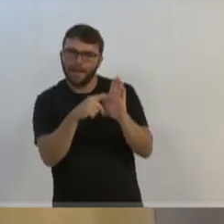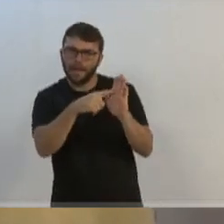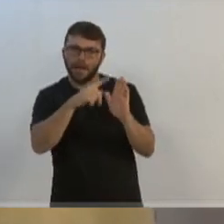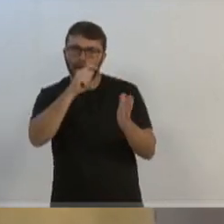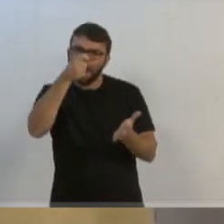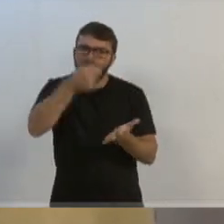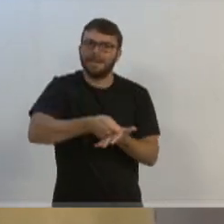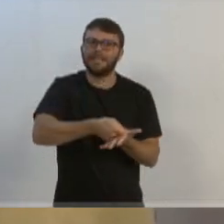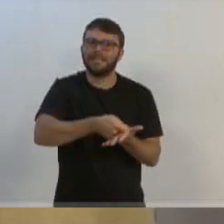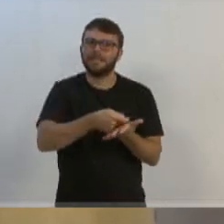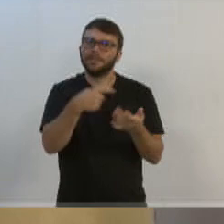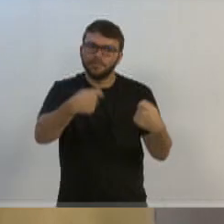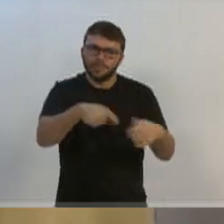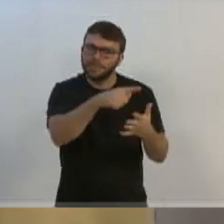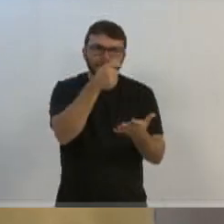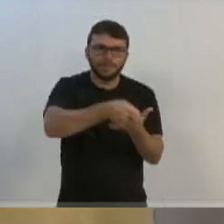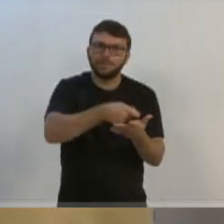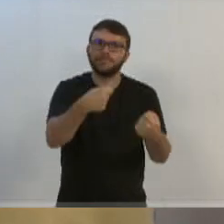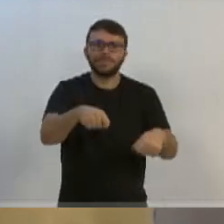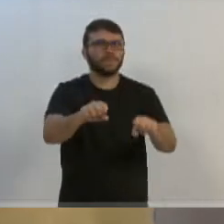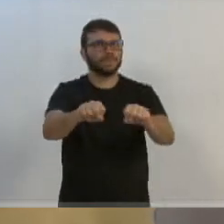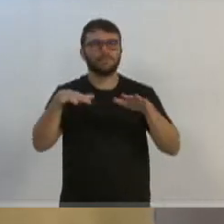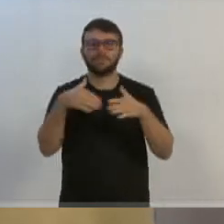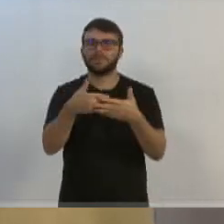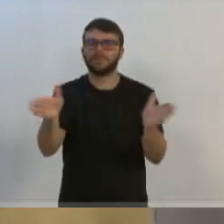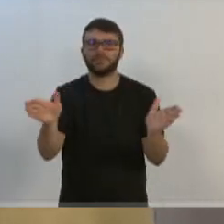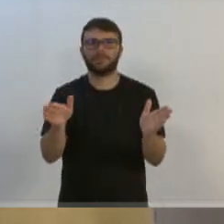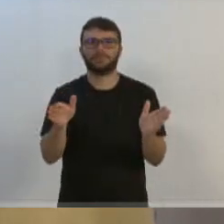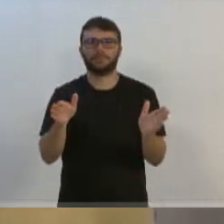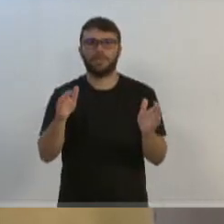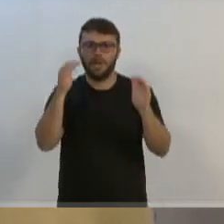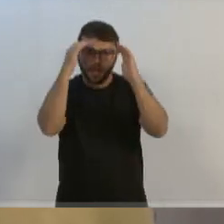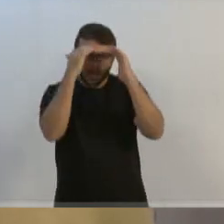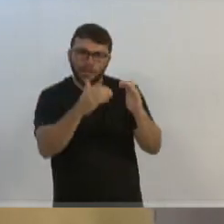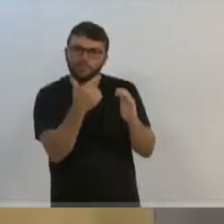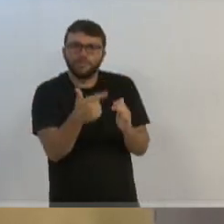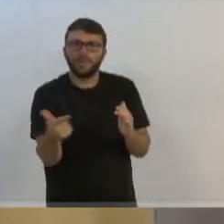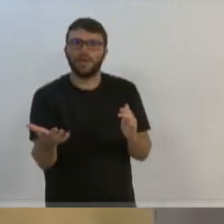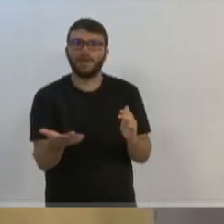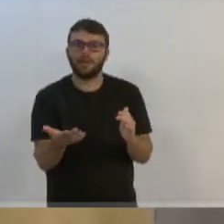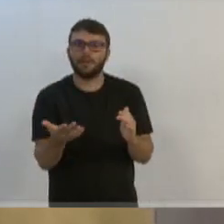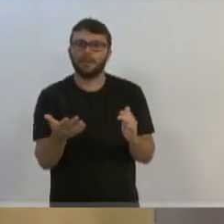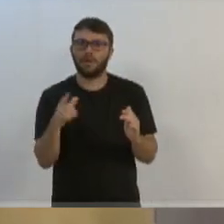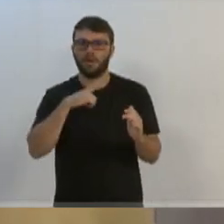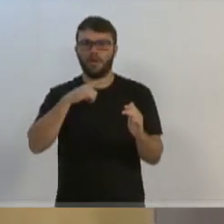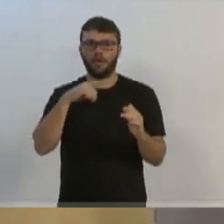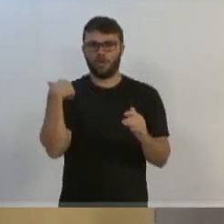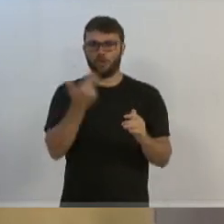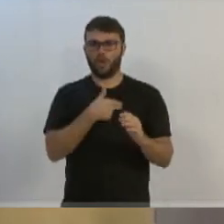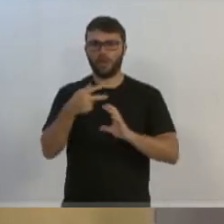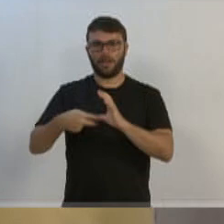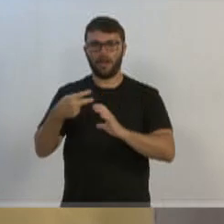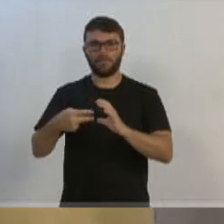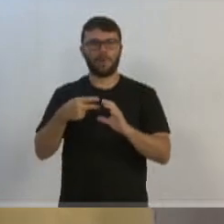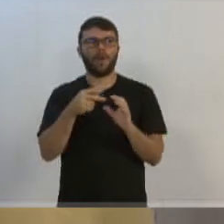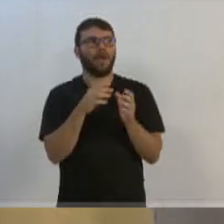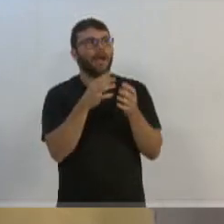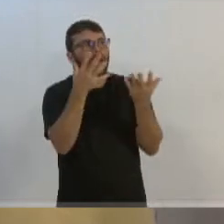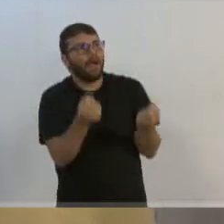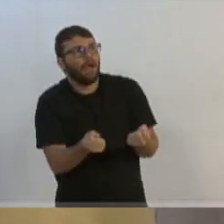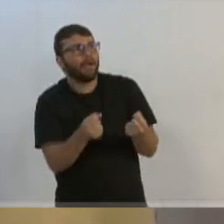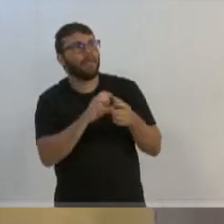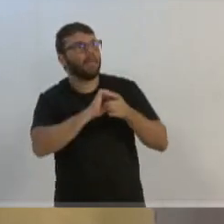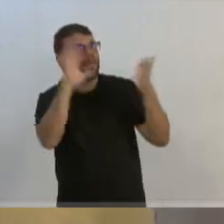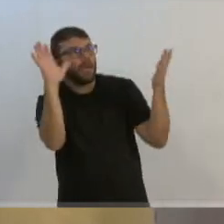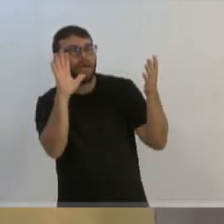imperativa, que exige audiência pública. É muito grave, é um desrespeito muito grande dessa casa simplesmente acatar, goela abaixo,